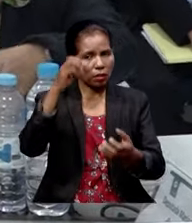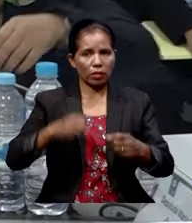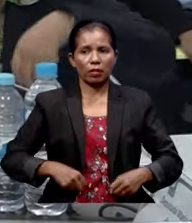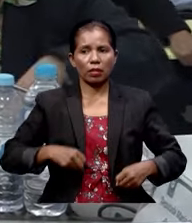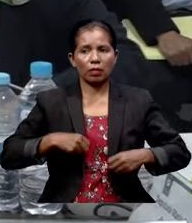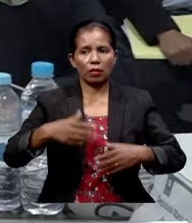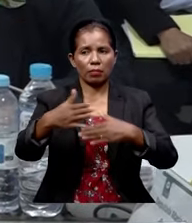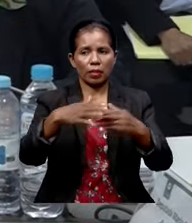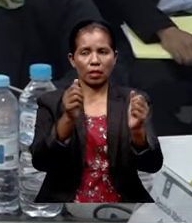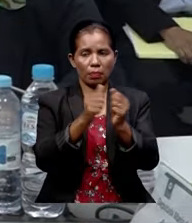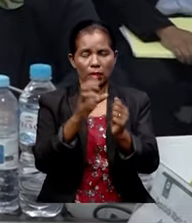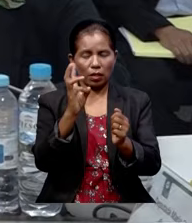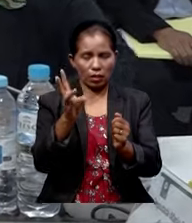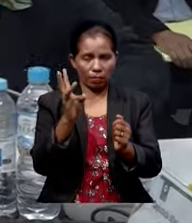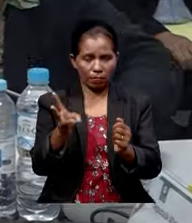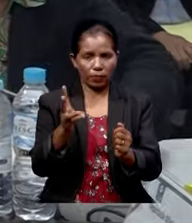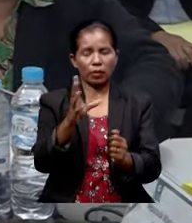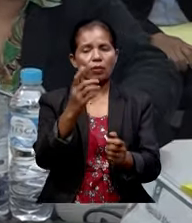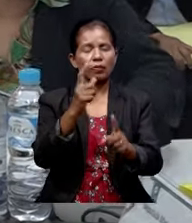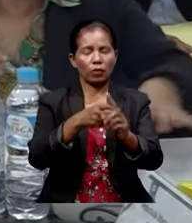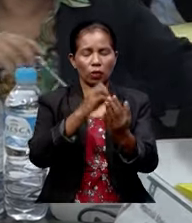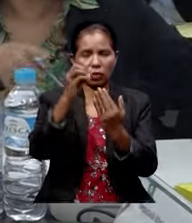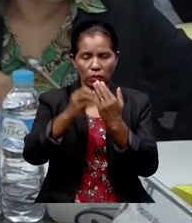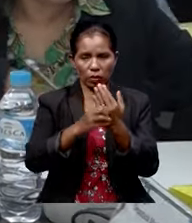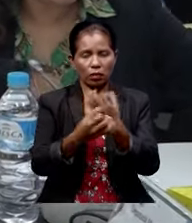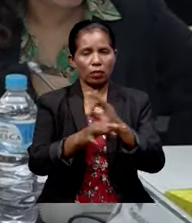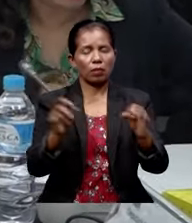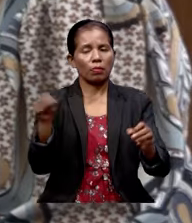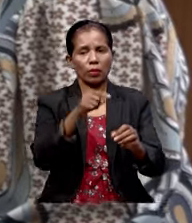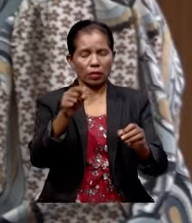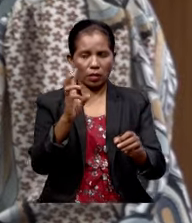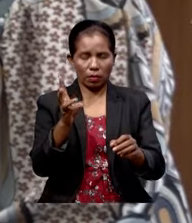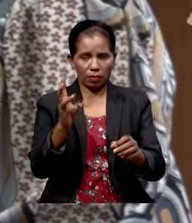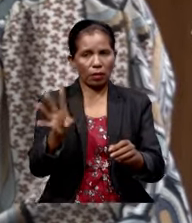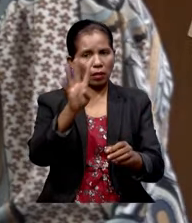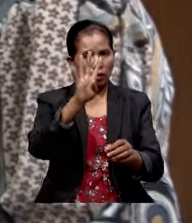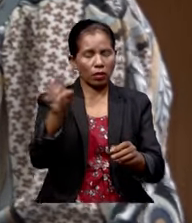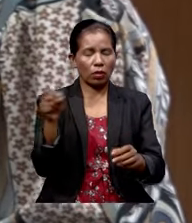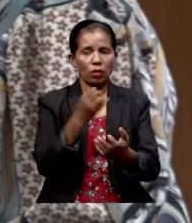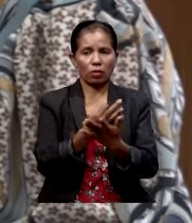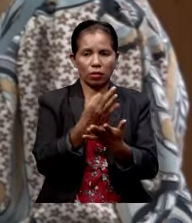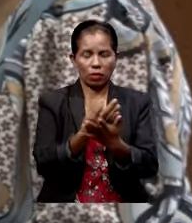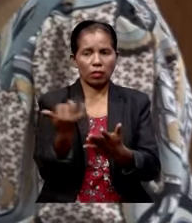besic toco nenulo, notou flan outubro tina ne, executa 1% nenulo resinat, no montante